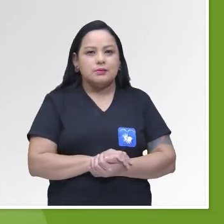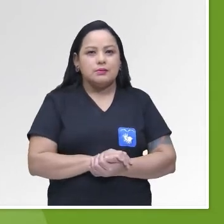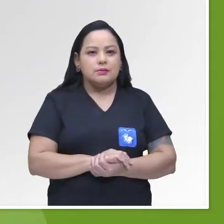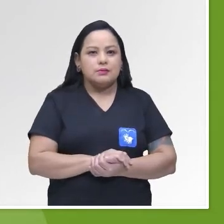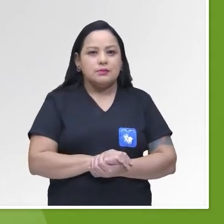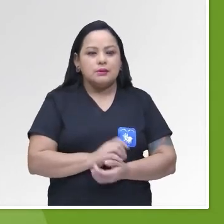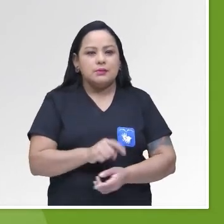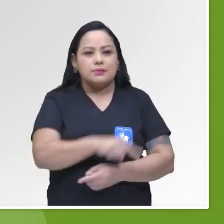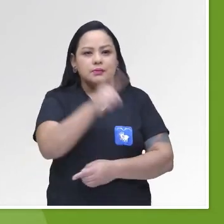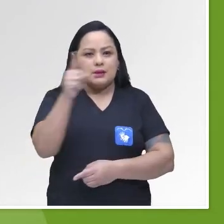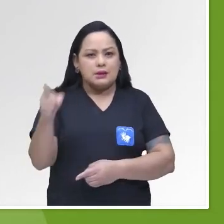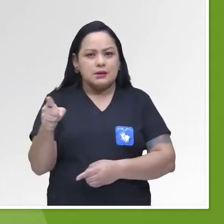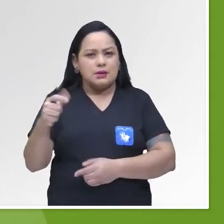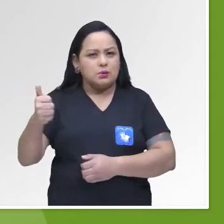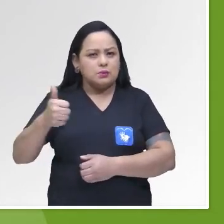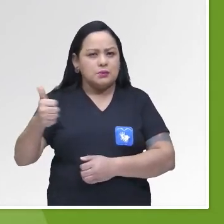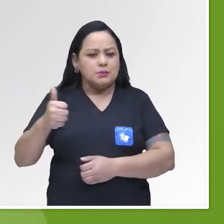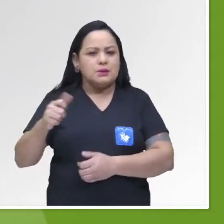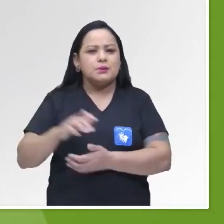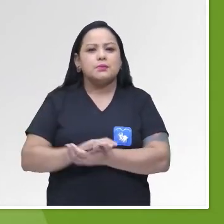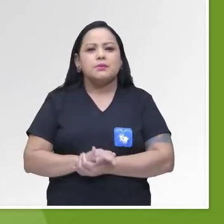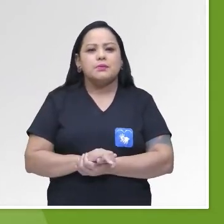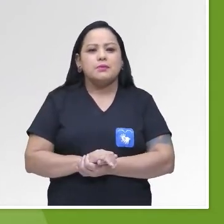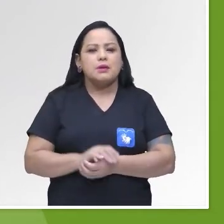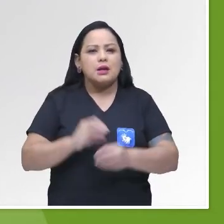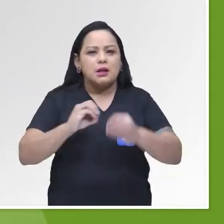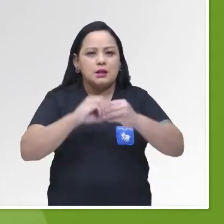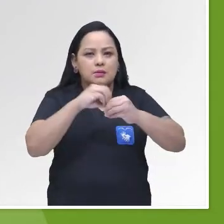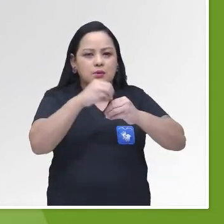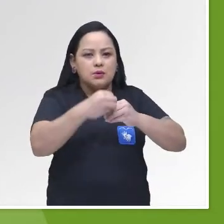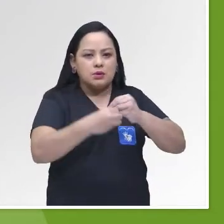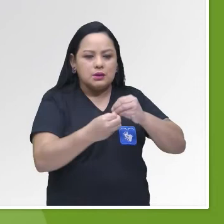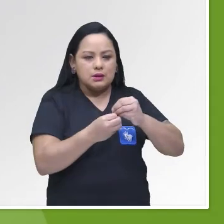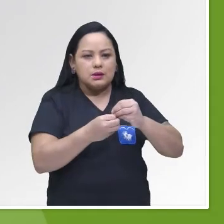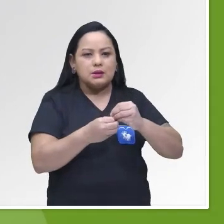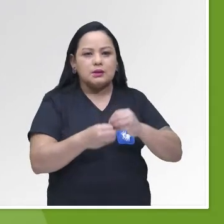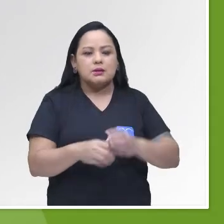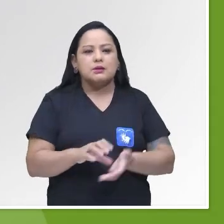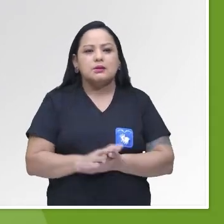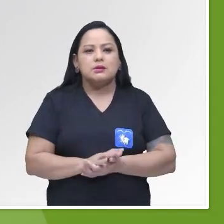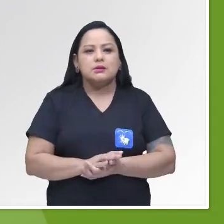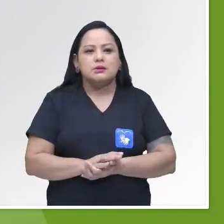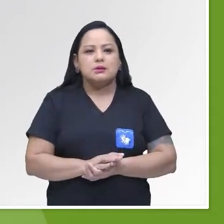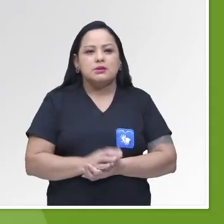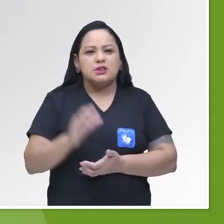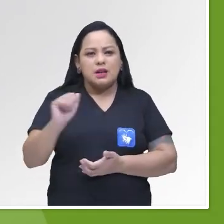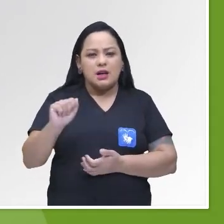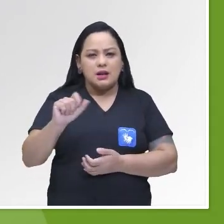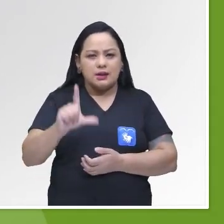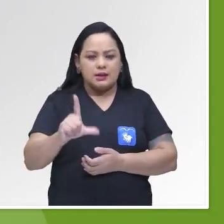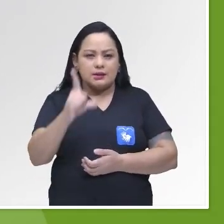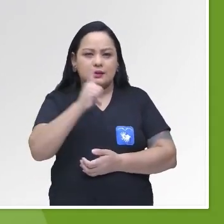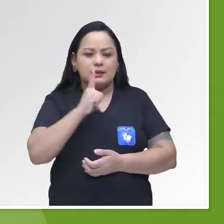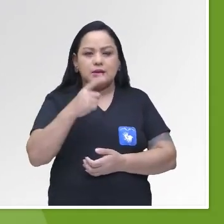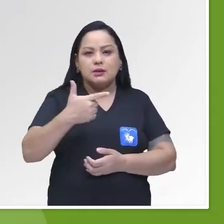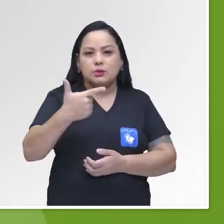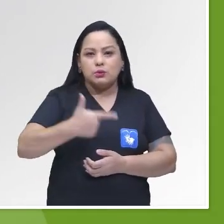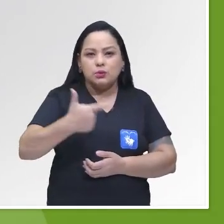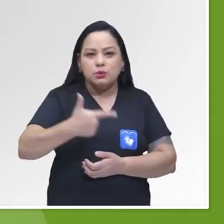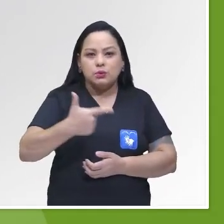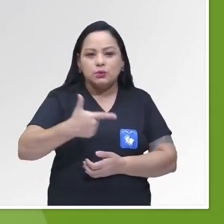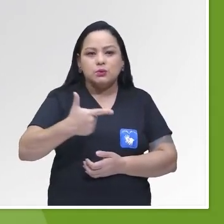na molécula de óxido de alumínio, eu vou ter 2